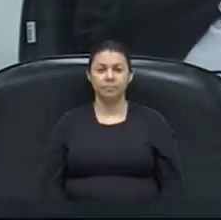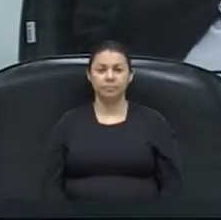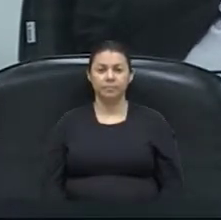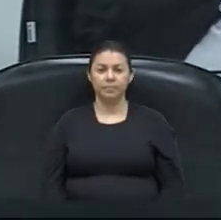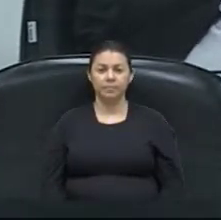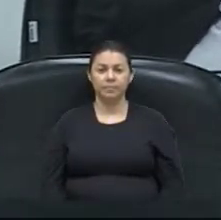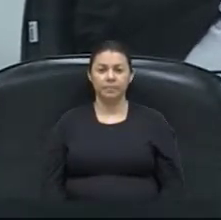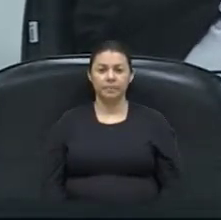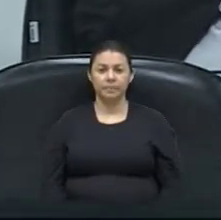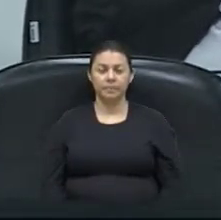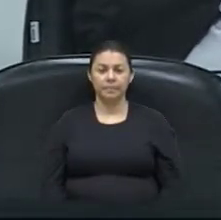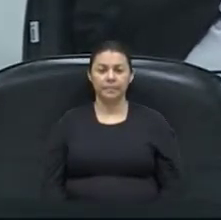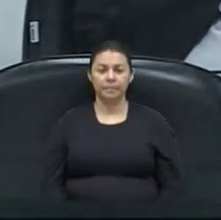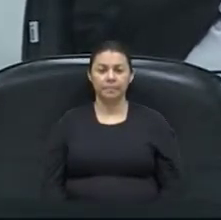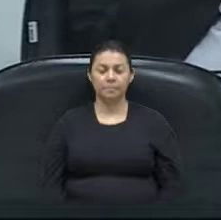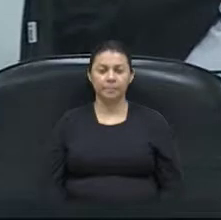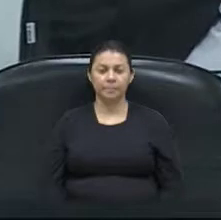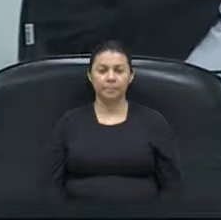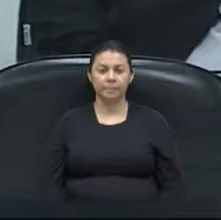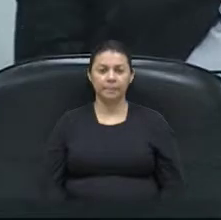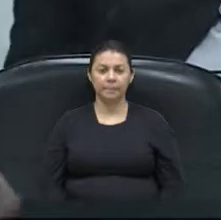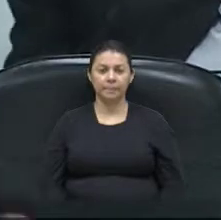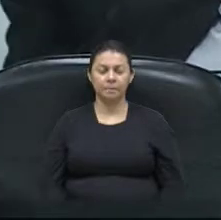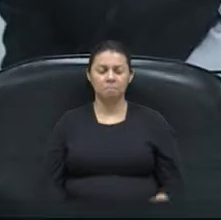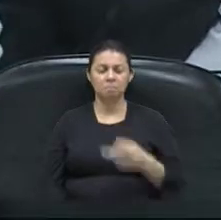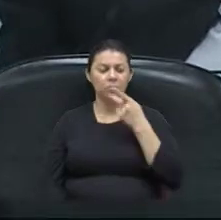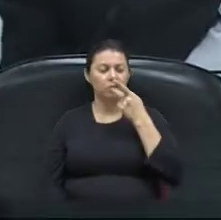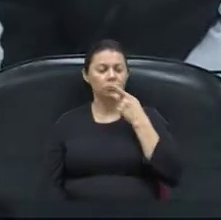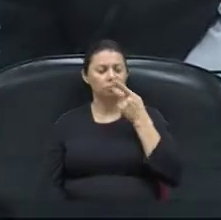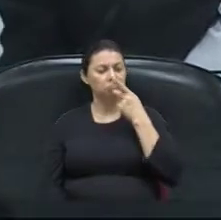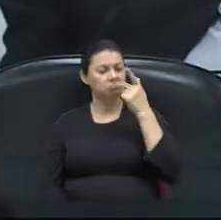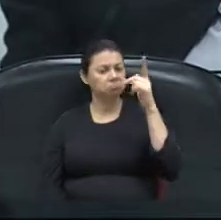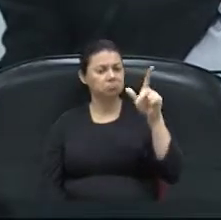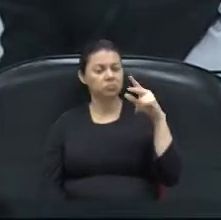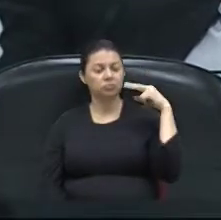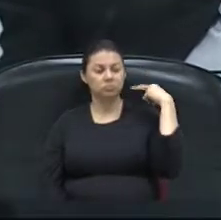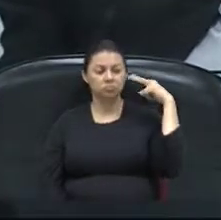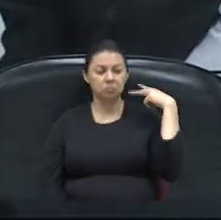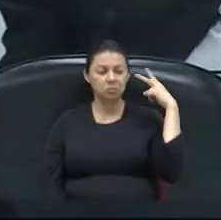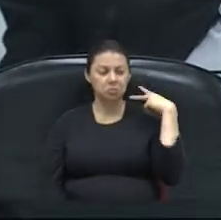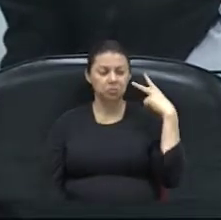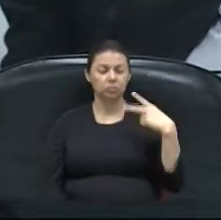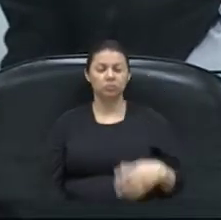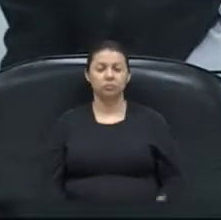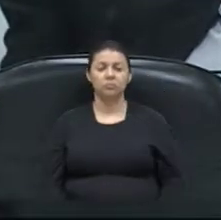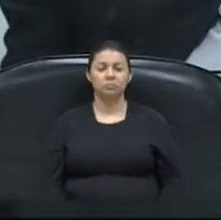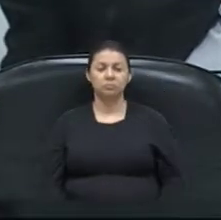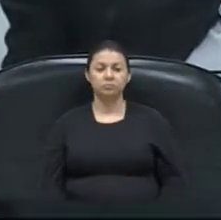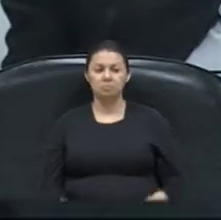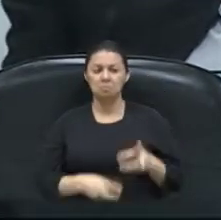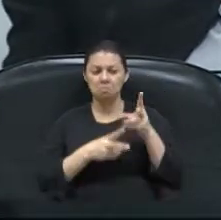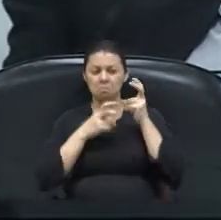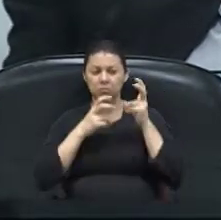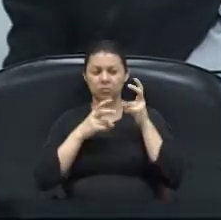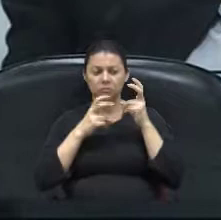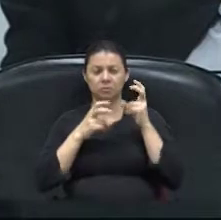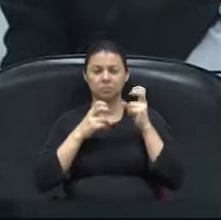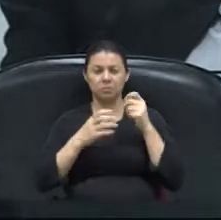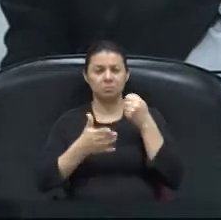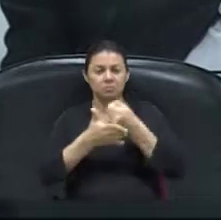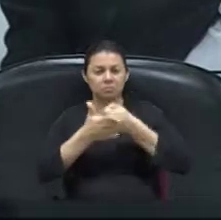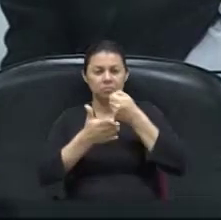ela colabora com o estado no exercício da sua função social e nós